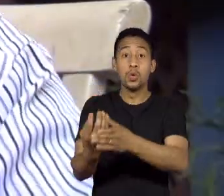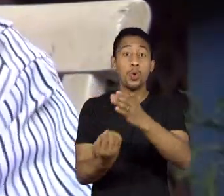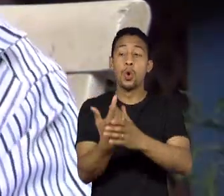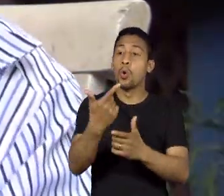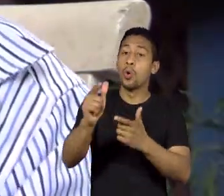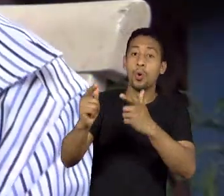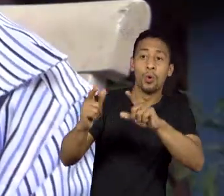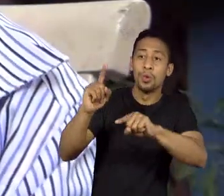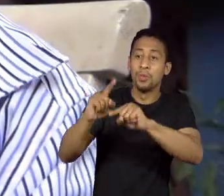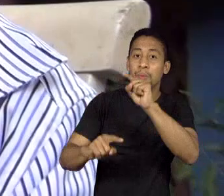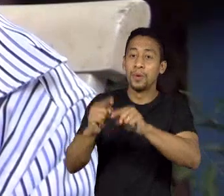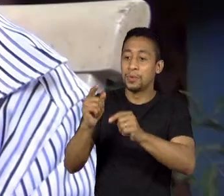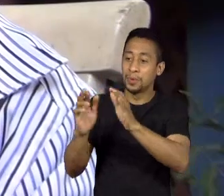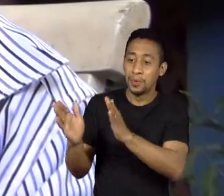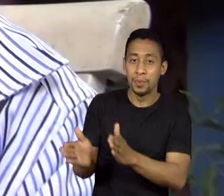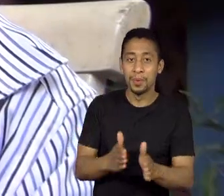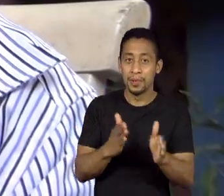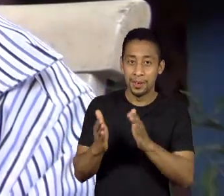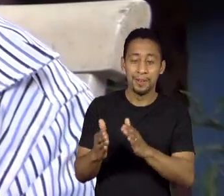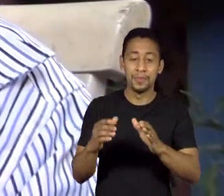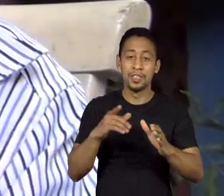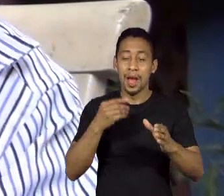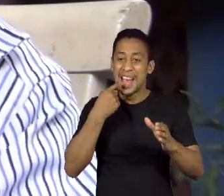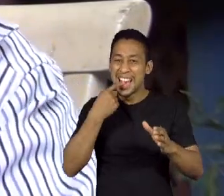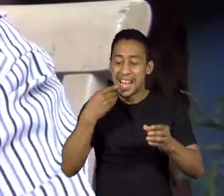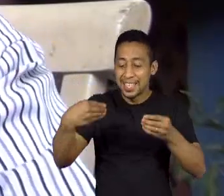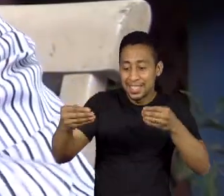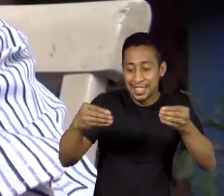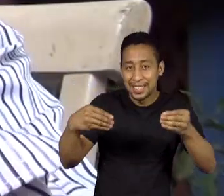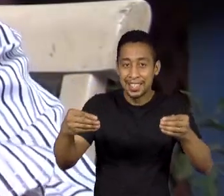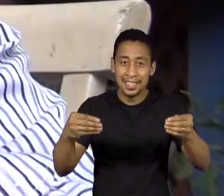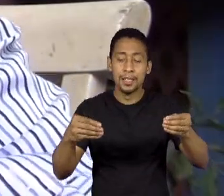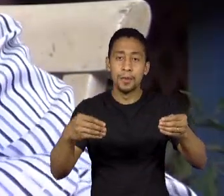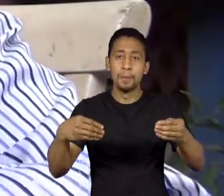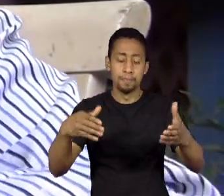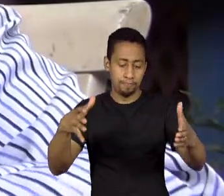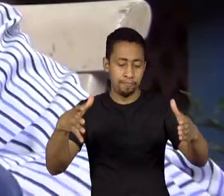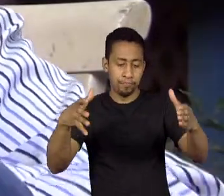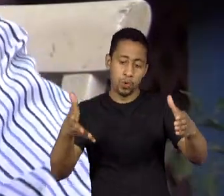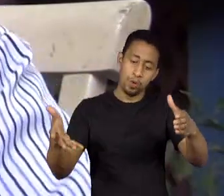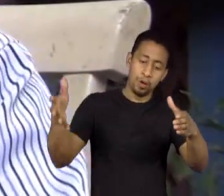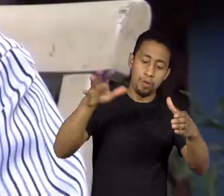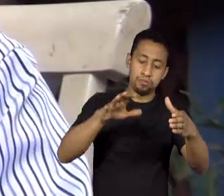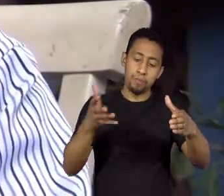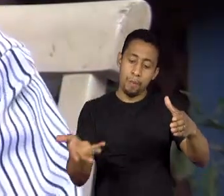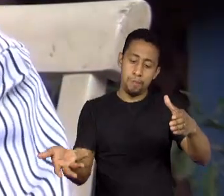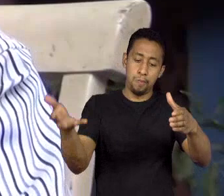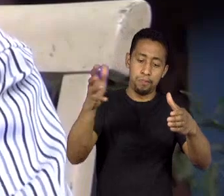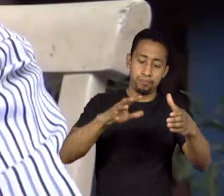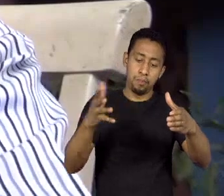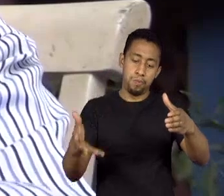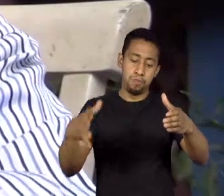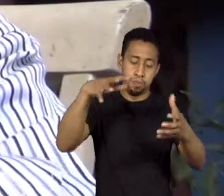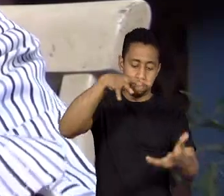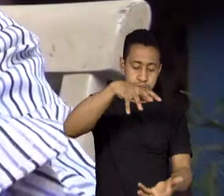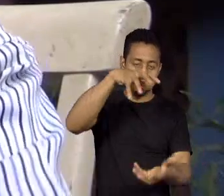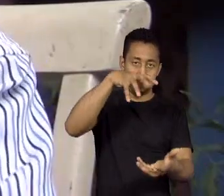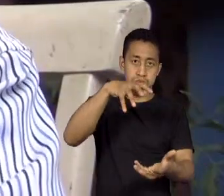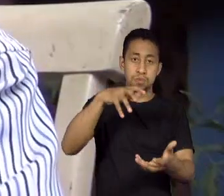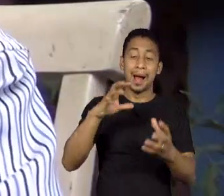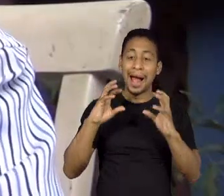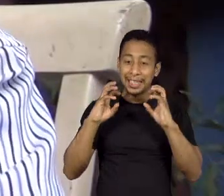processos. Faziam uns saquinhos de pano que recheavam às vezes até com milho. Depois,